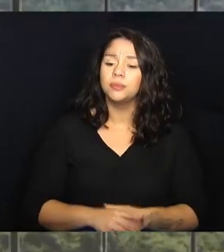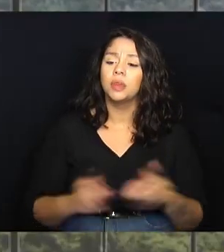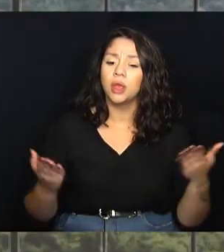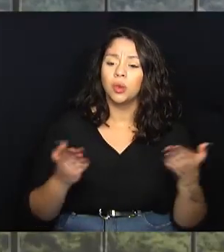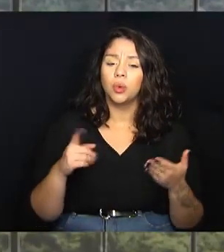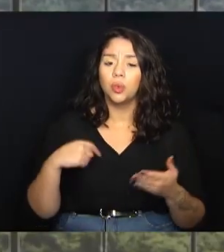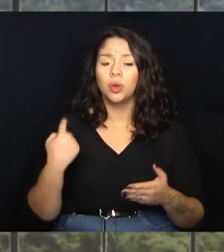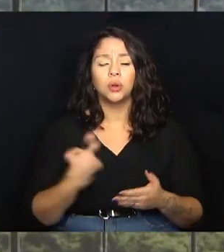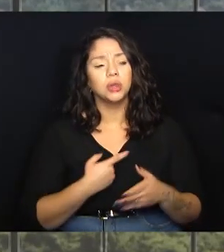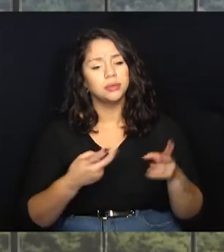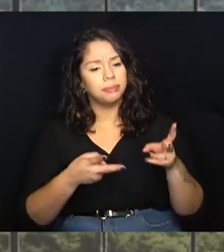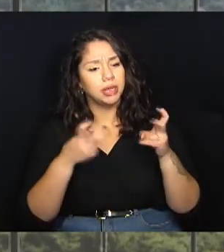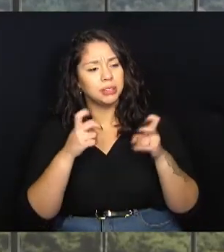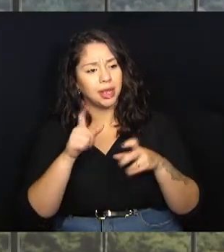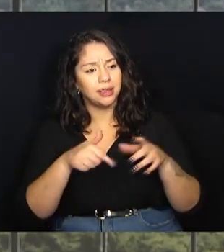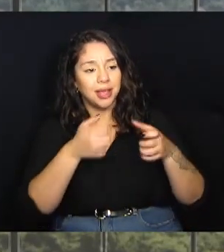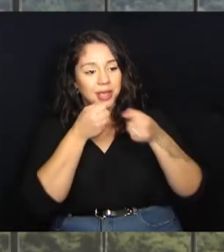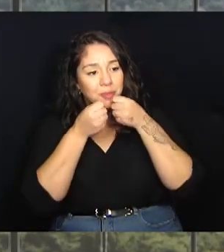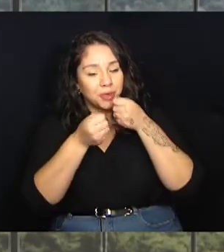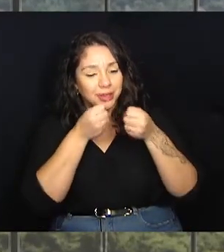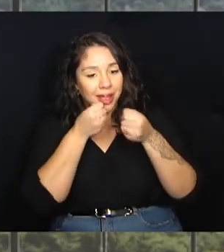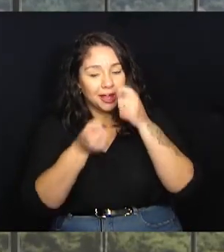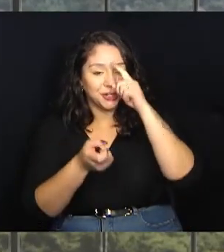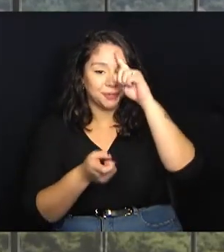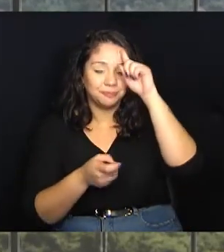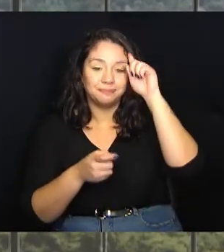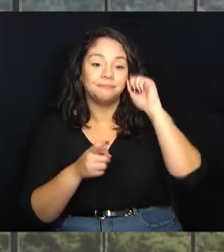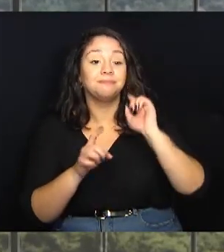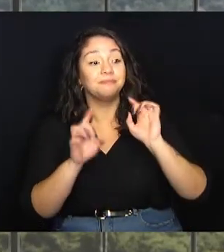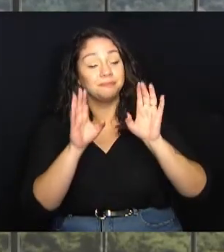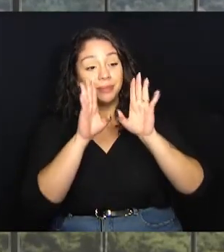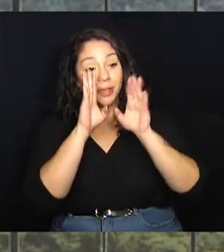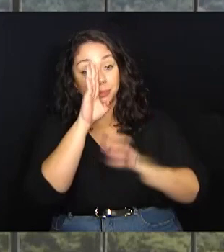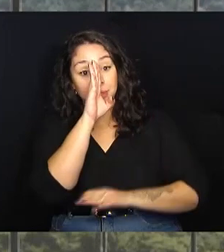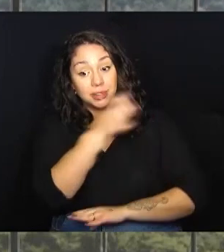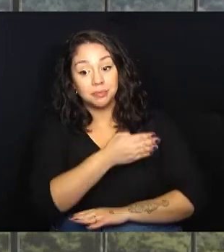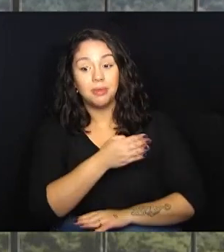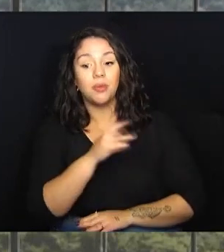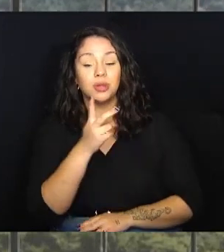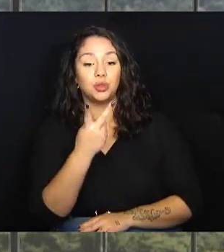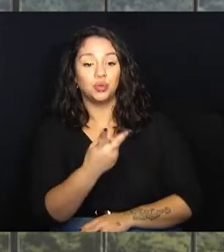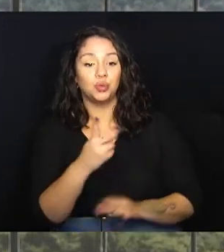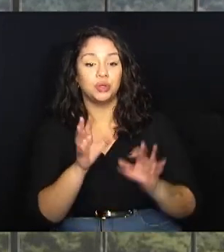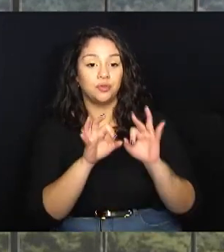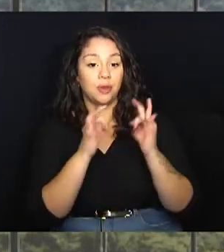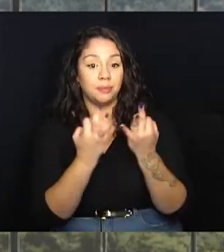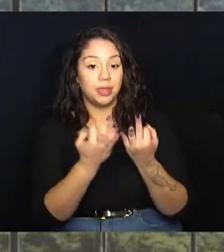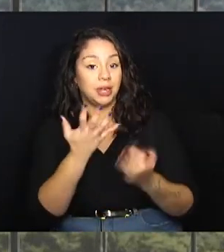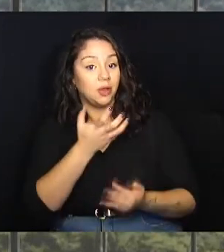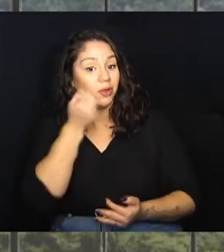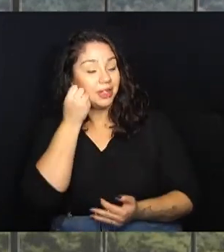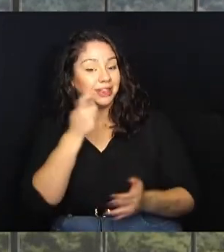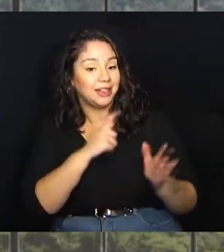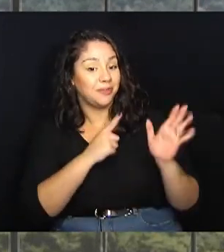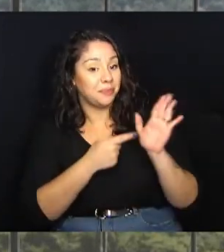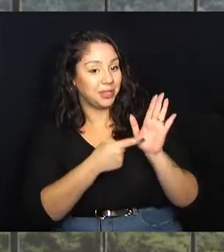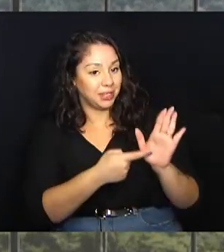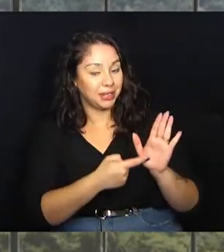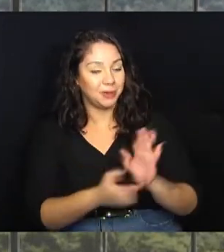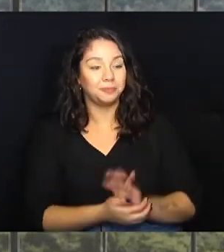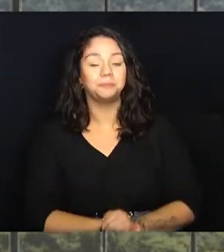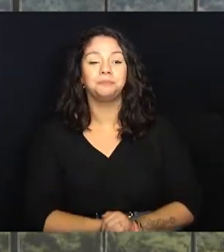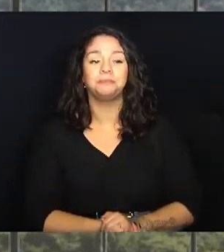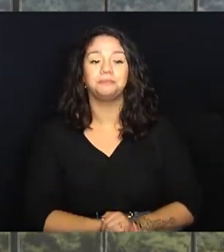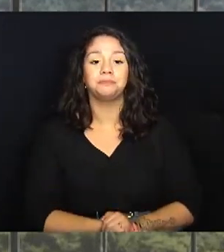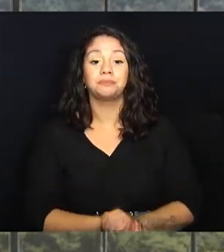observou muito nessa reportagem, em especial com essas 2 famílias acolhedoras que foram apresentadas aí, é